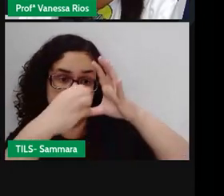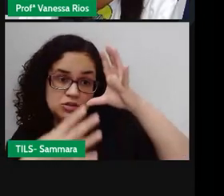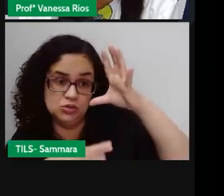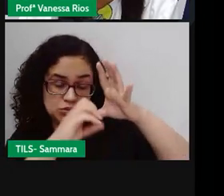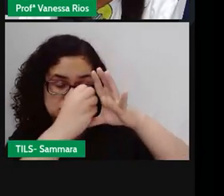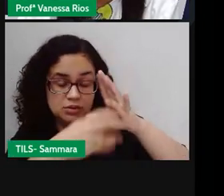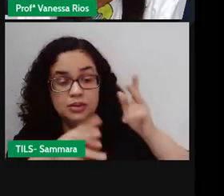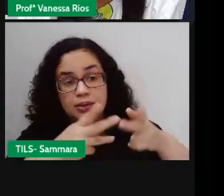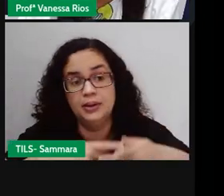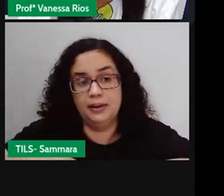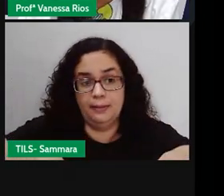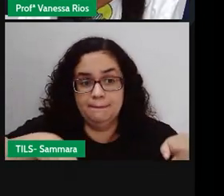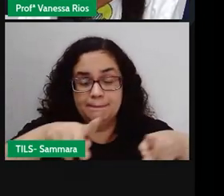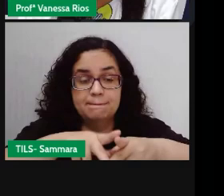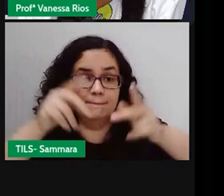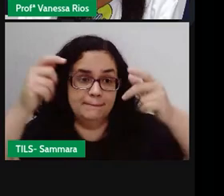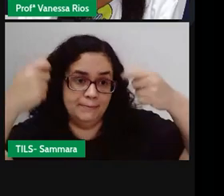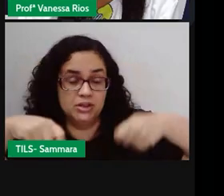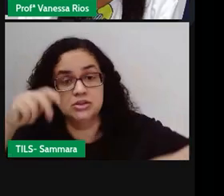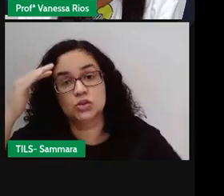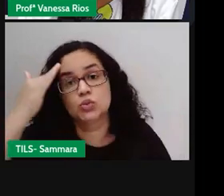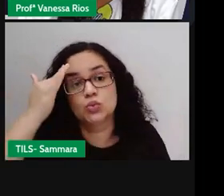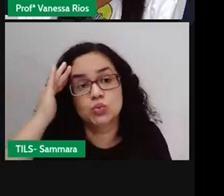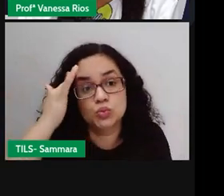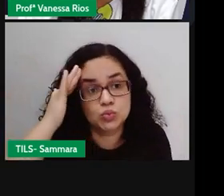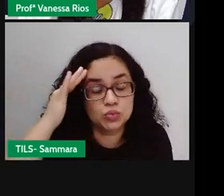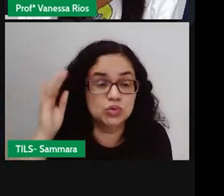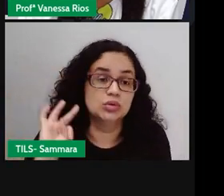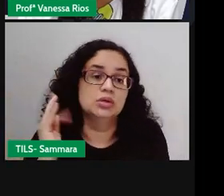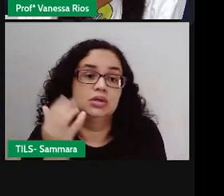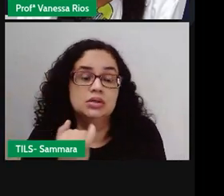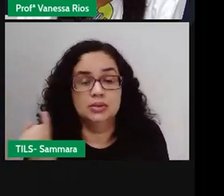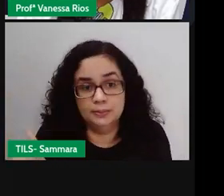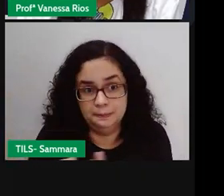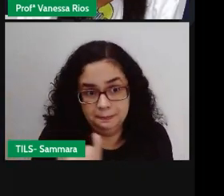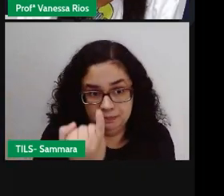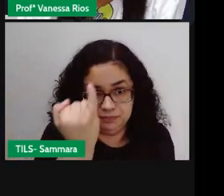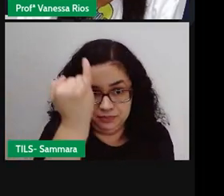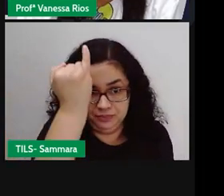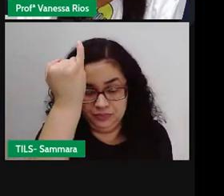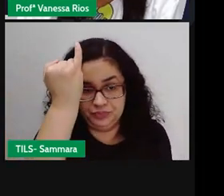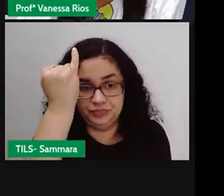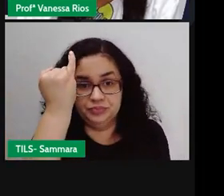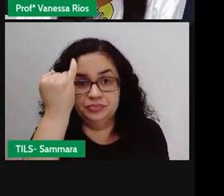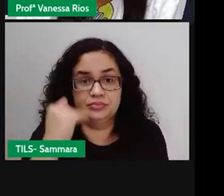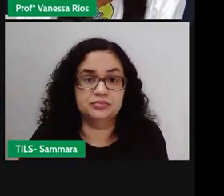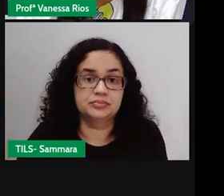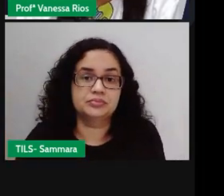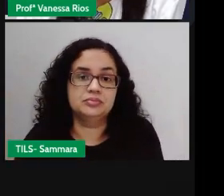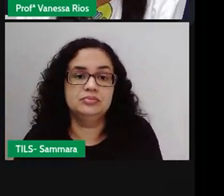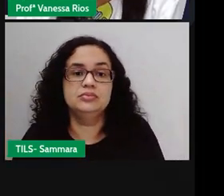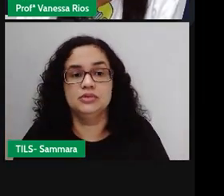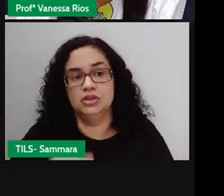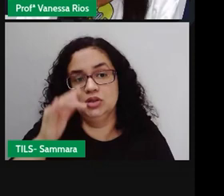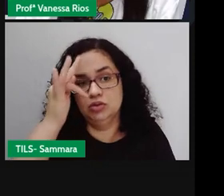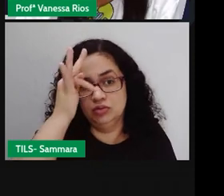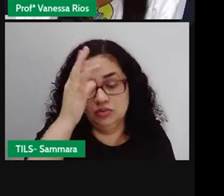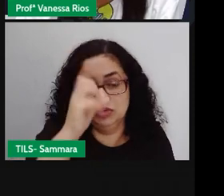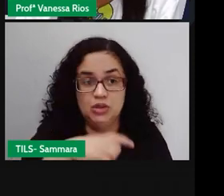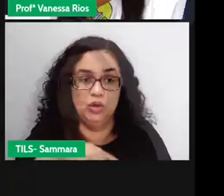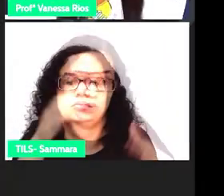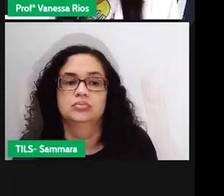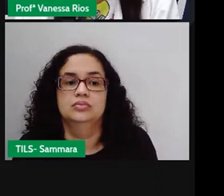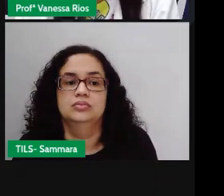desse povo e precisam ser entendidos, né, em toda a sua importância para a construção do que Feira de Santana é